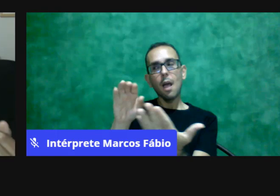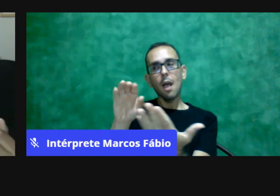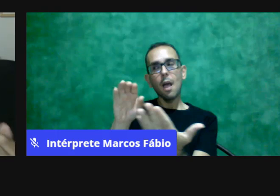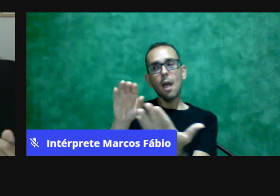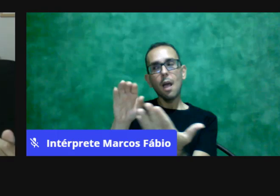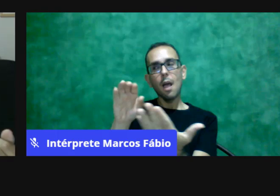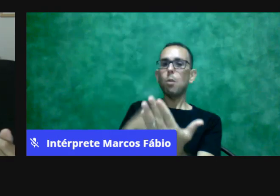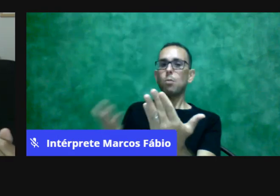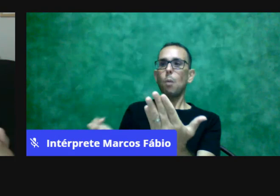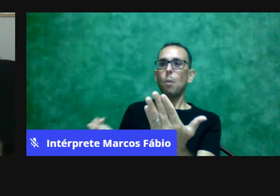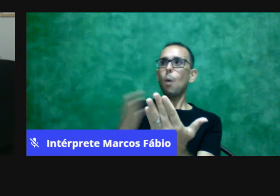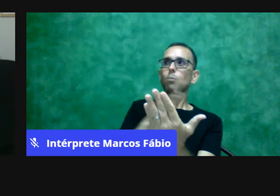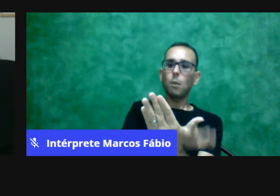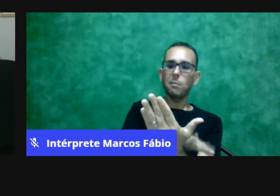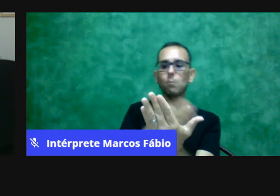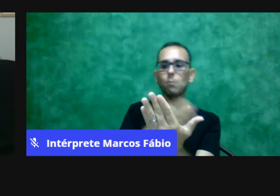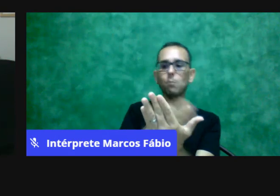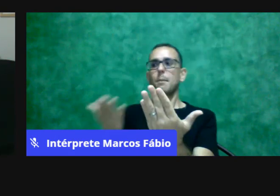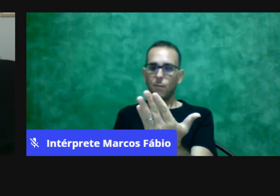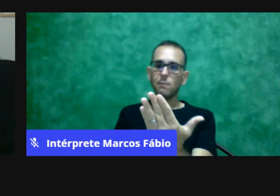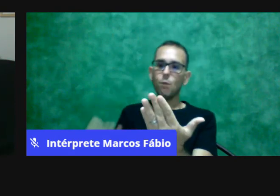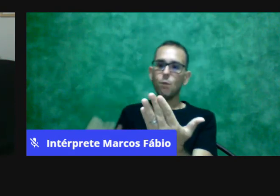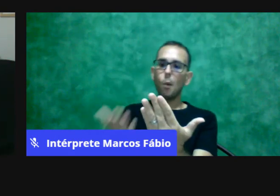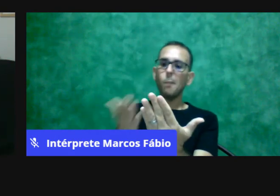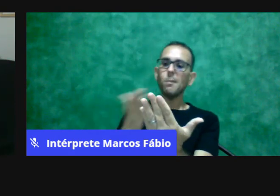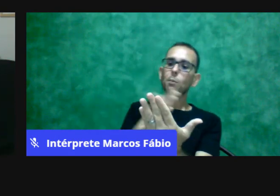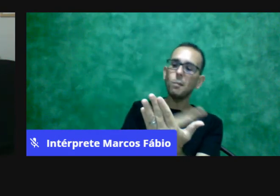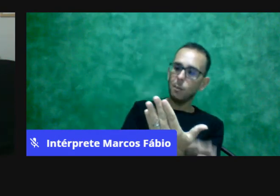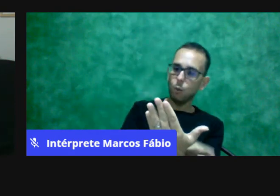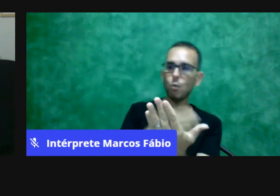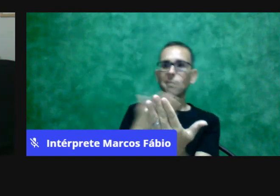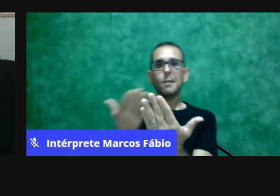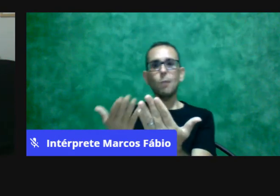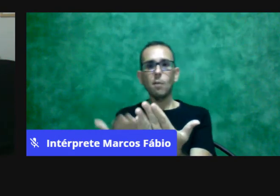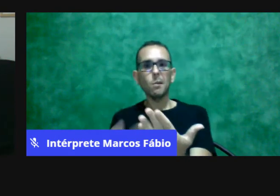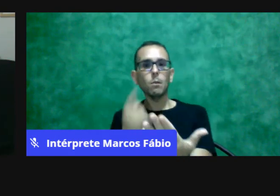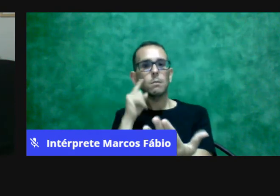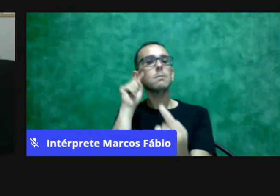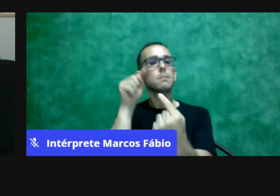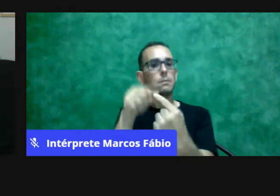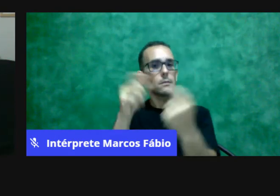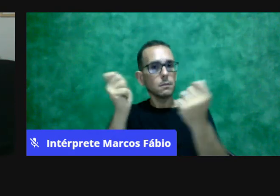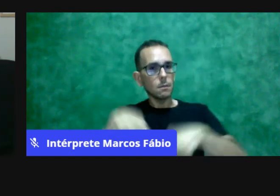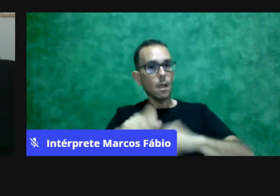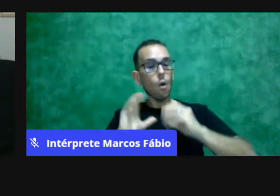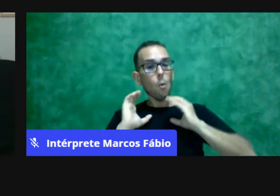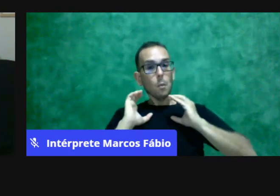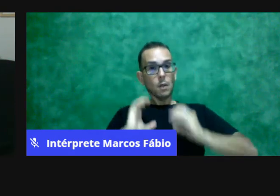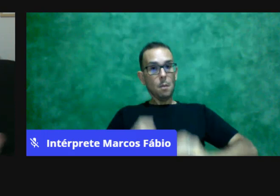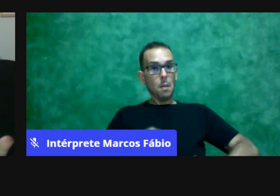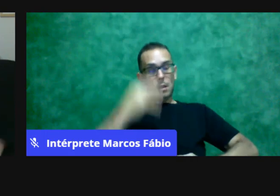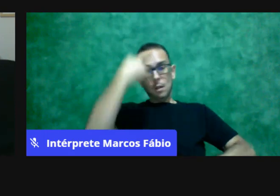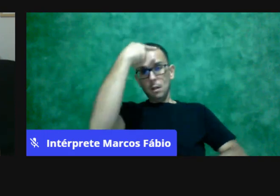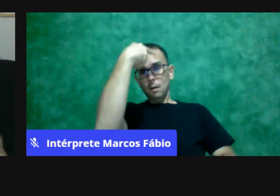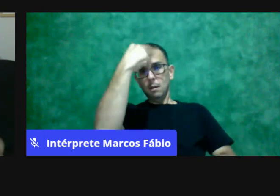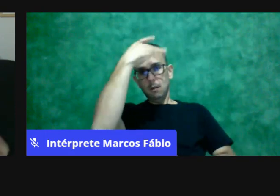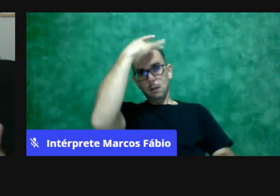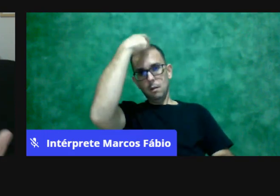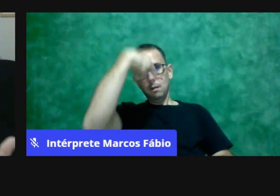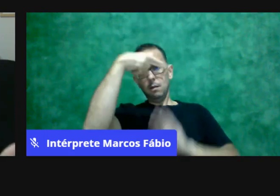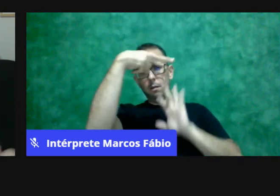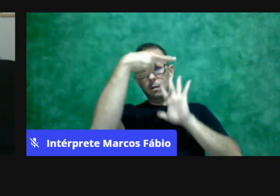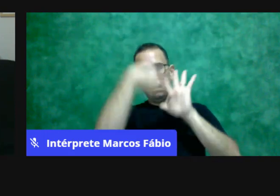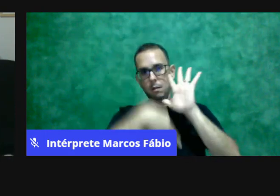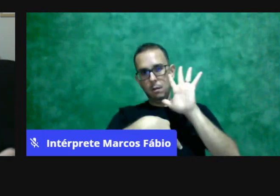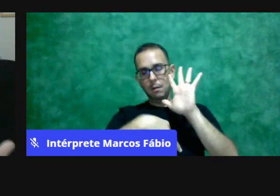movimento para as crianças estarem observando esse comportamento leitor, certo? Também, da mesma forma como eu falei,